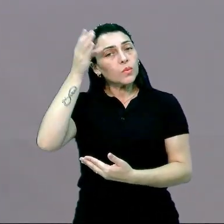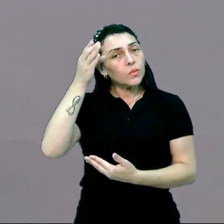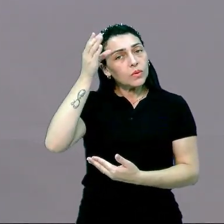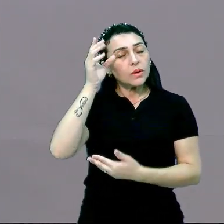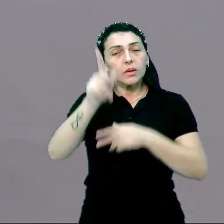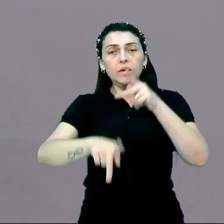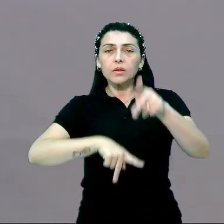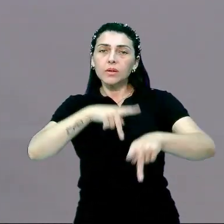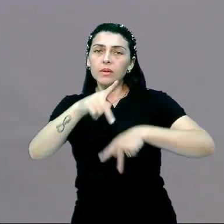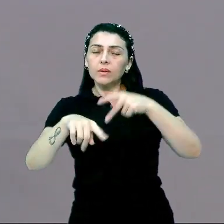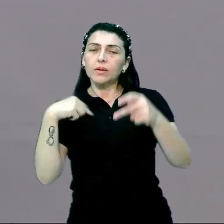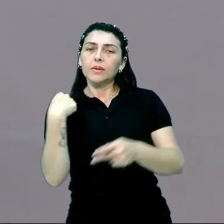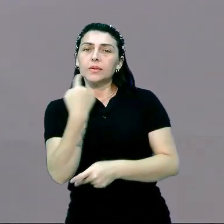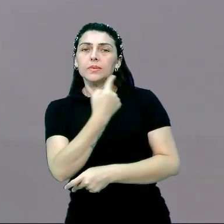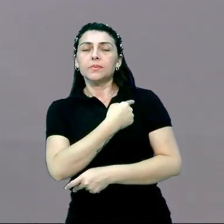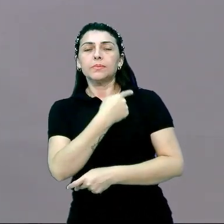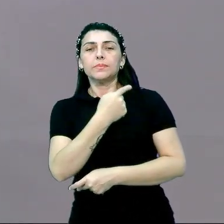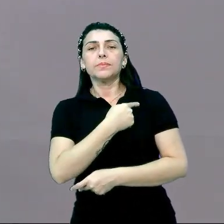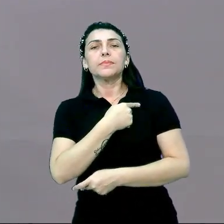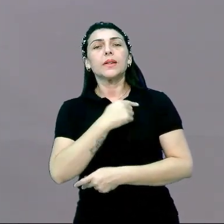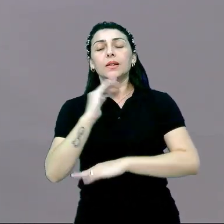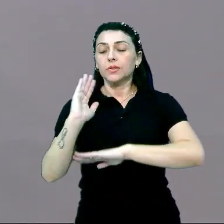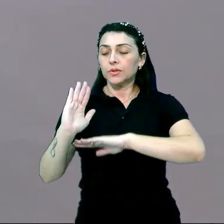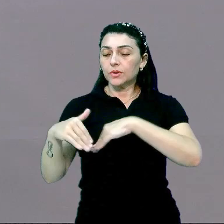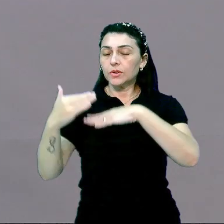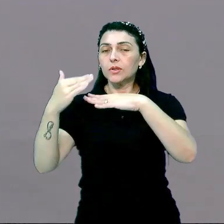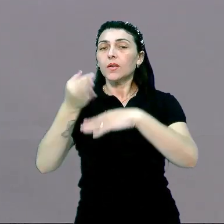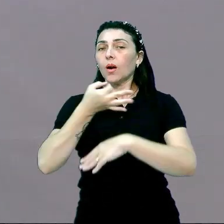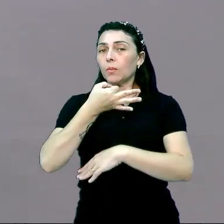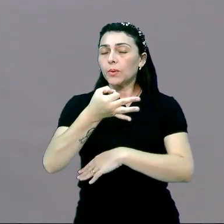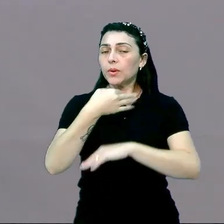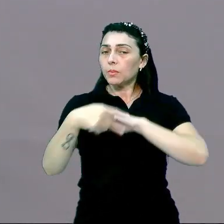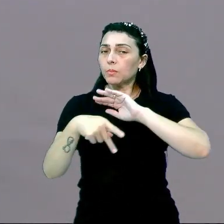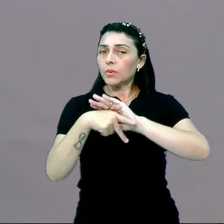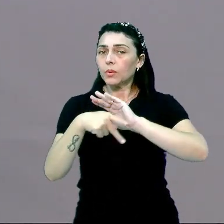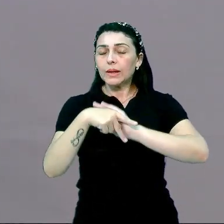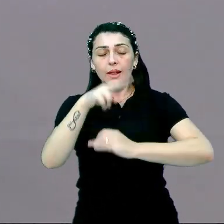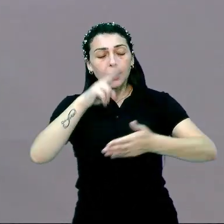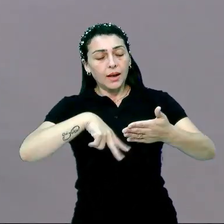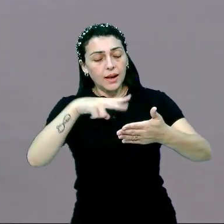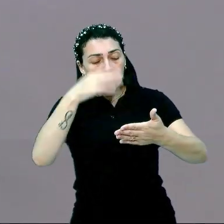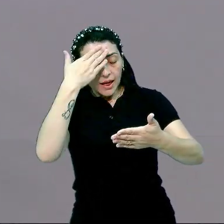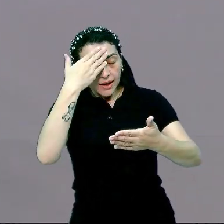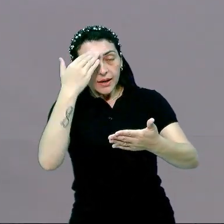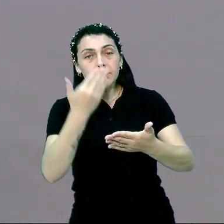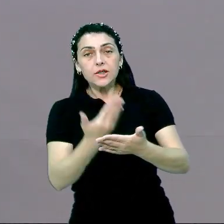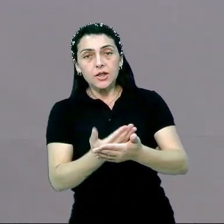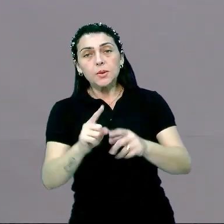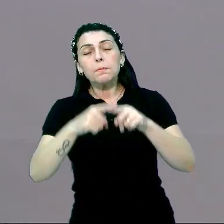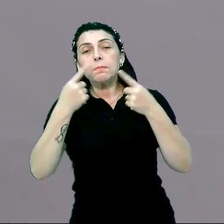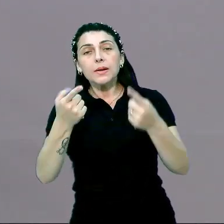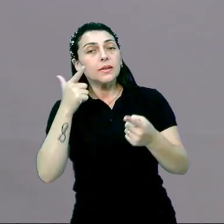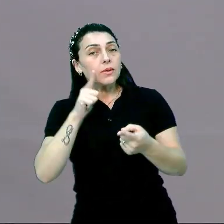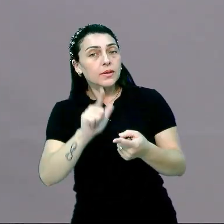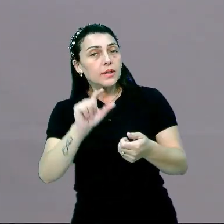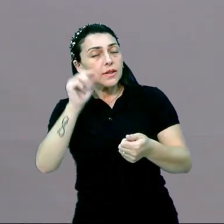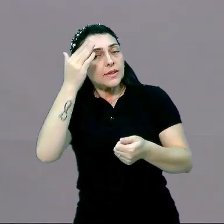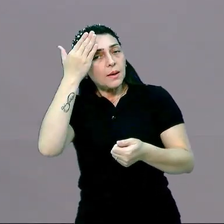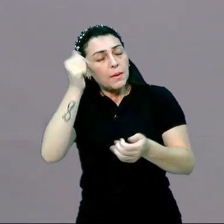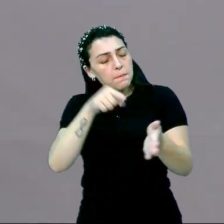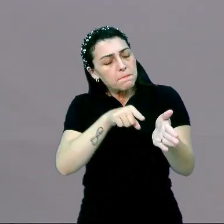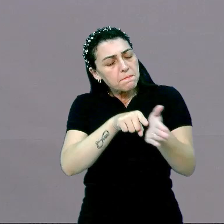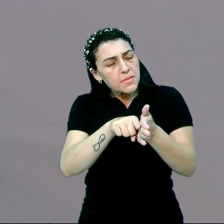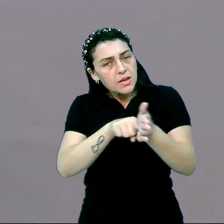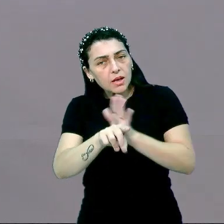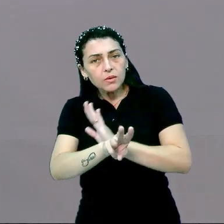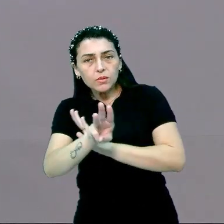nossa população para que ela desenvolva um senso crítico e nem tudo que ela leia ela acredite, mas que ela consiga fazer pesquisas